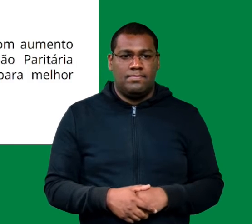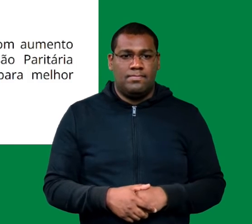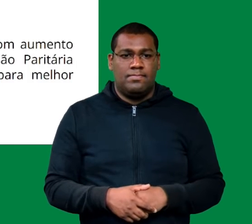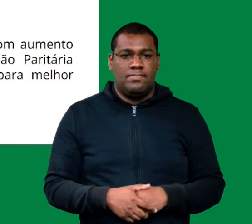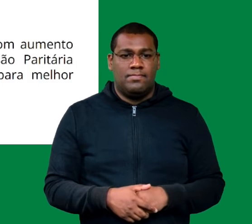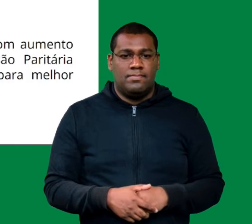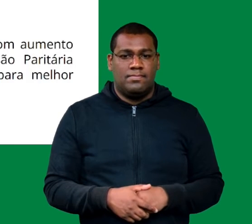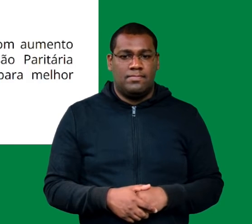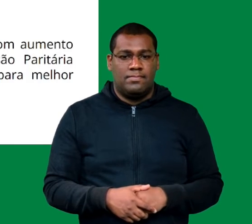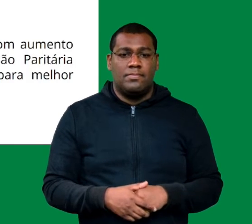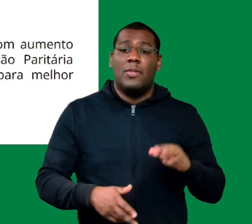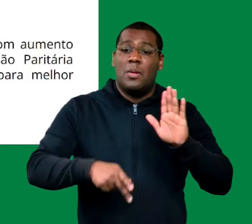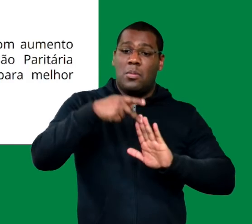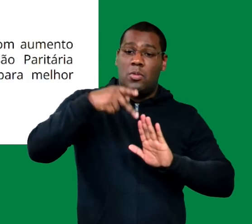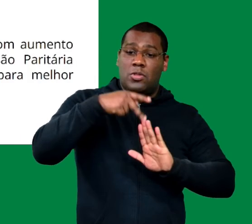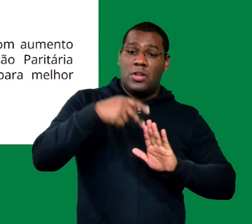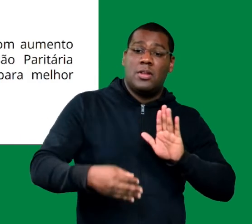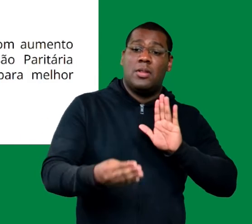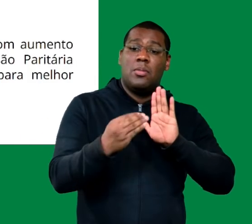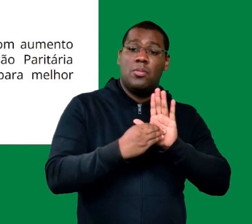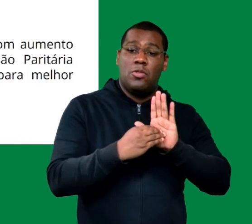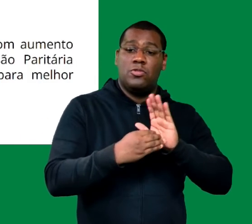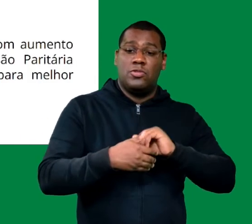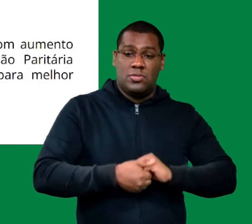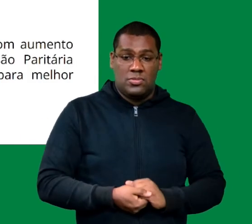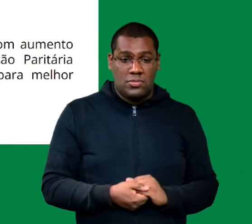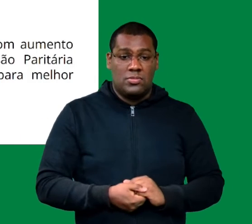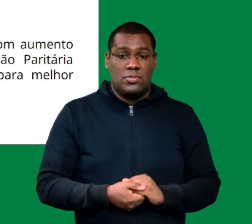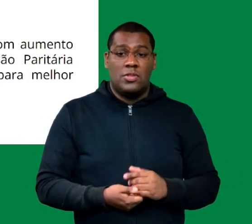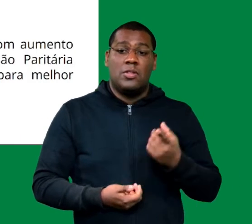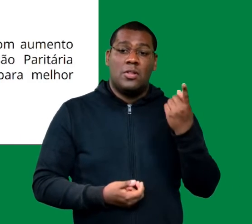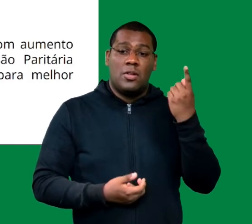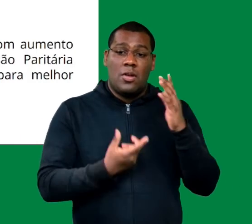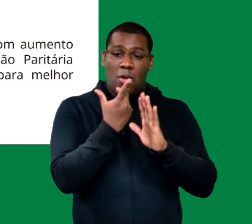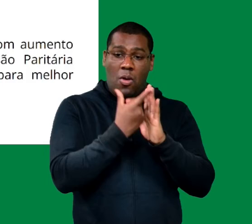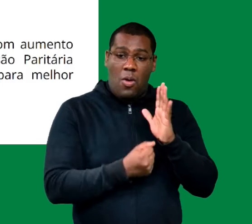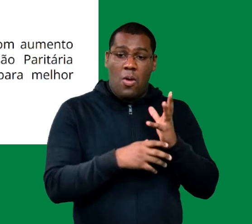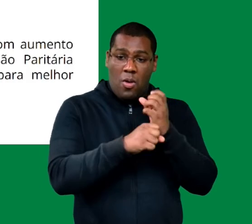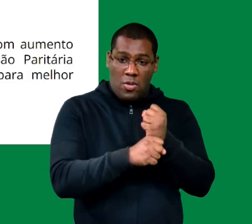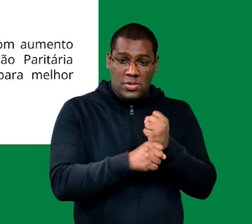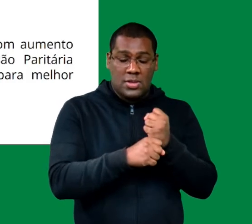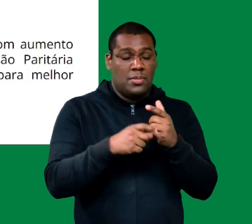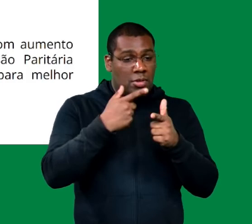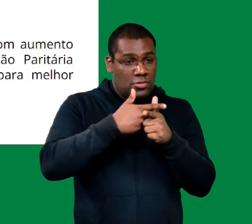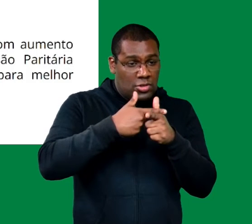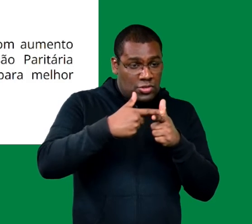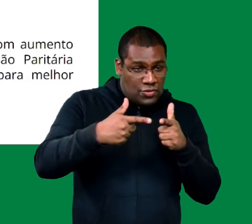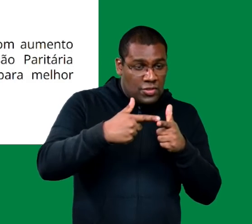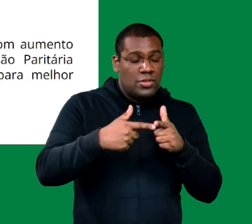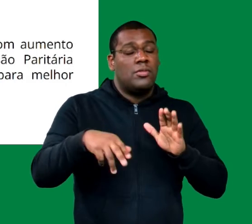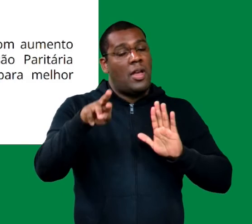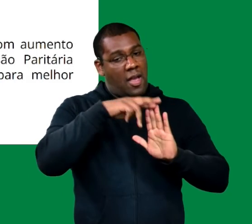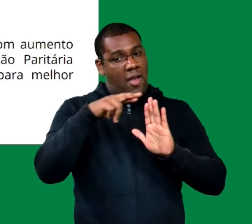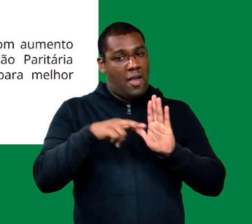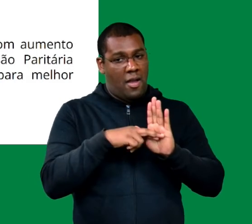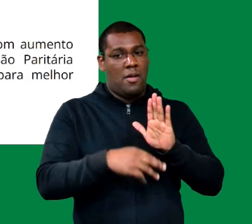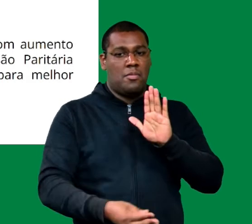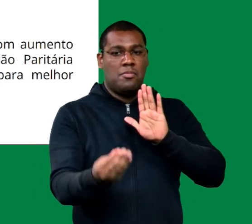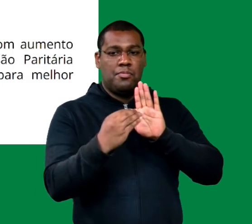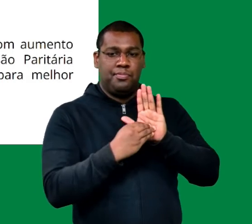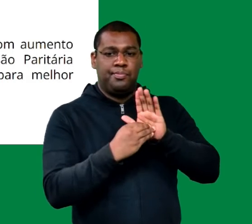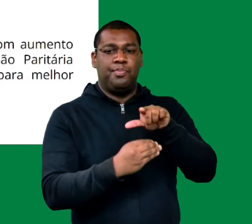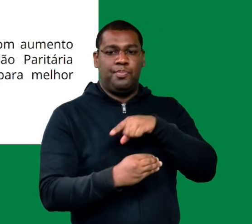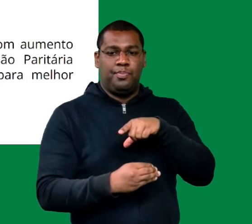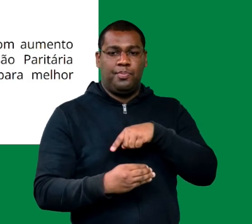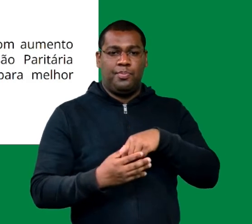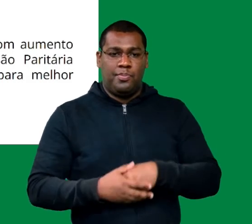Outra questão que a portaria traz é a forma de distribuição. São algumas regras específicas e até regras de transição.